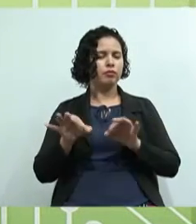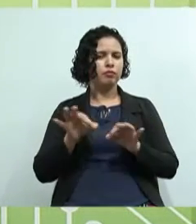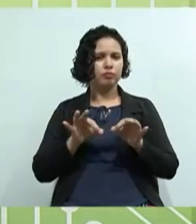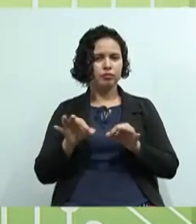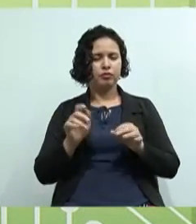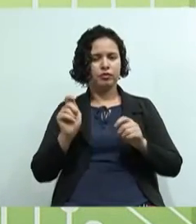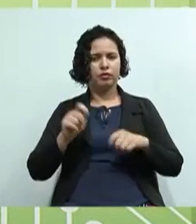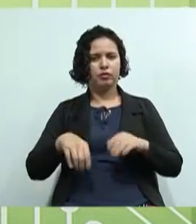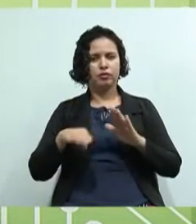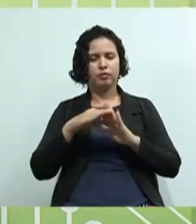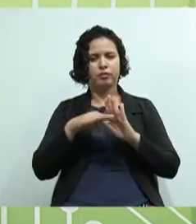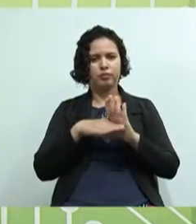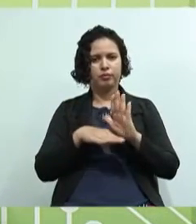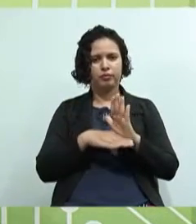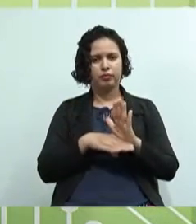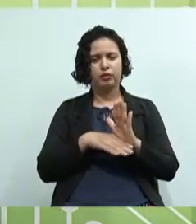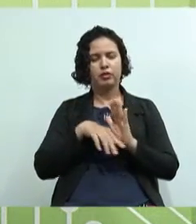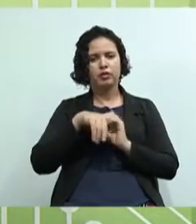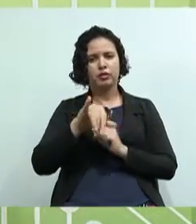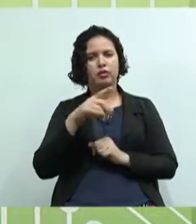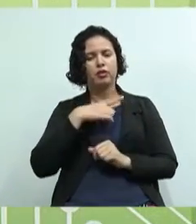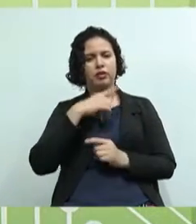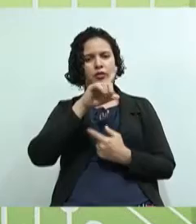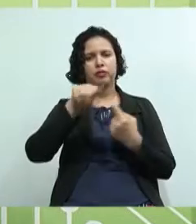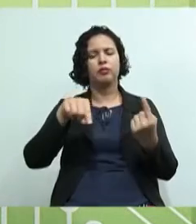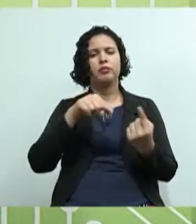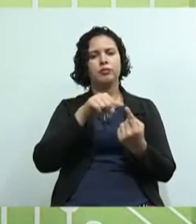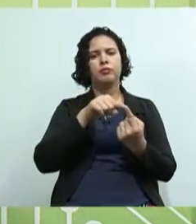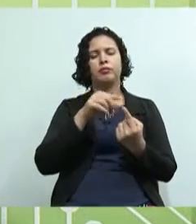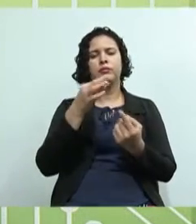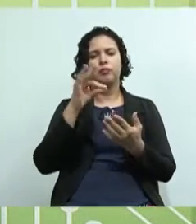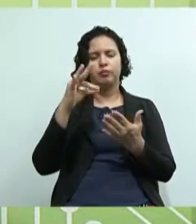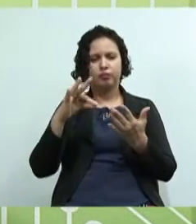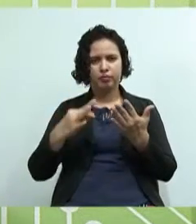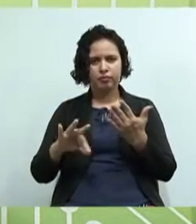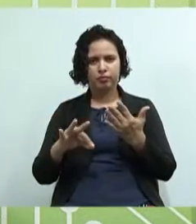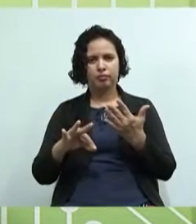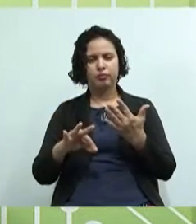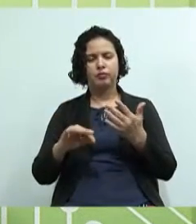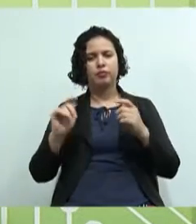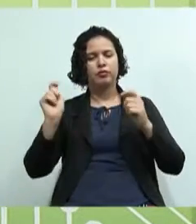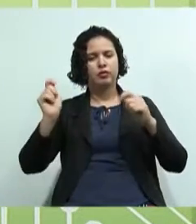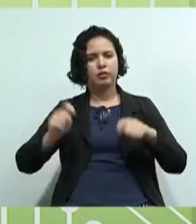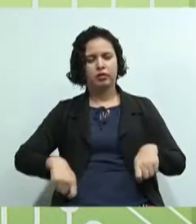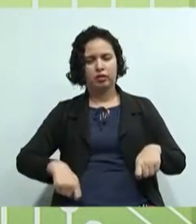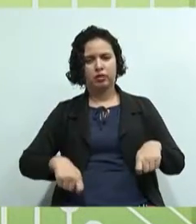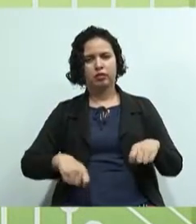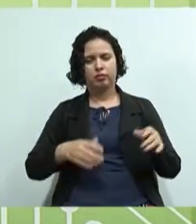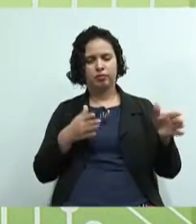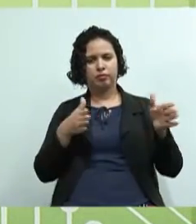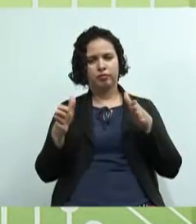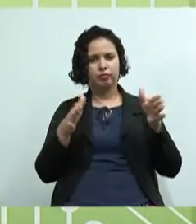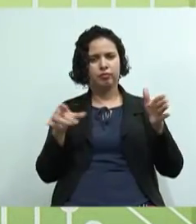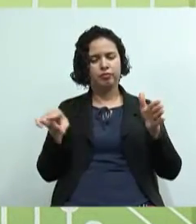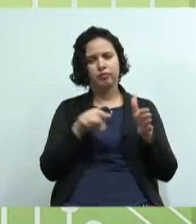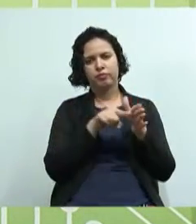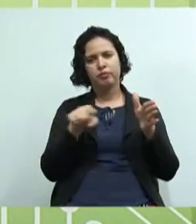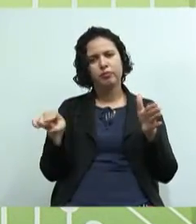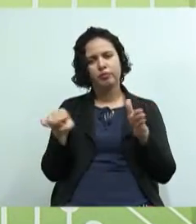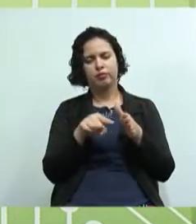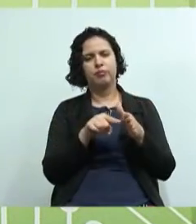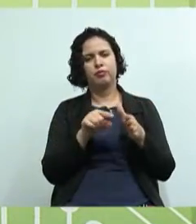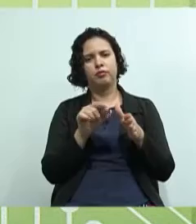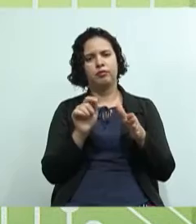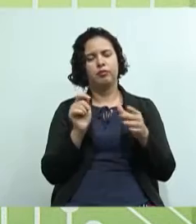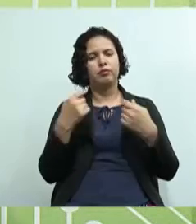sua cooperativa. Se você tem objetivos a serem cumpridos e alcançados, você pode delimitar ali quais são as ações que